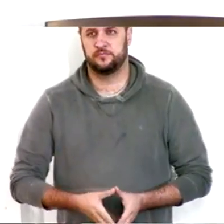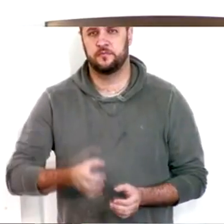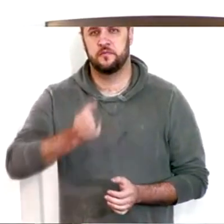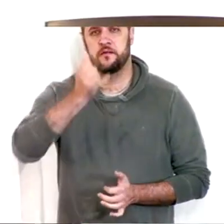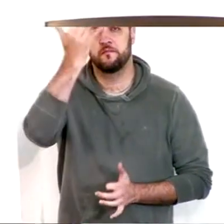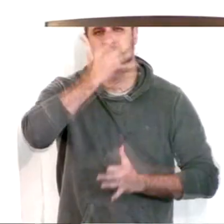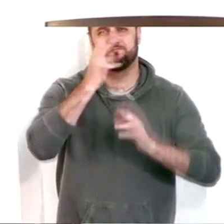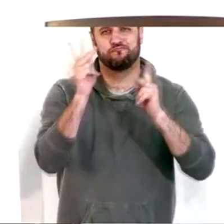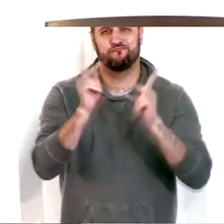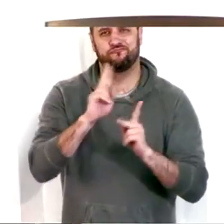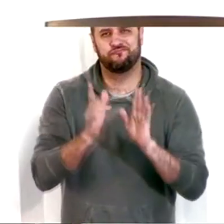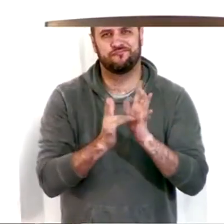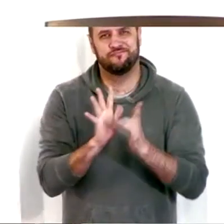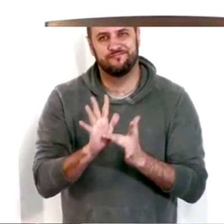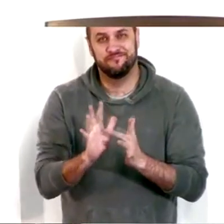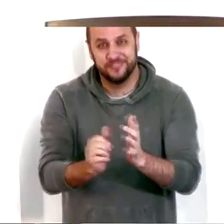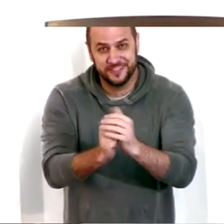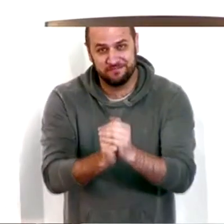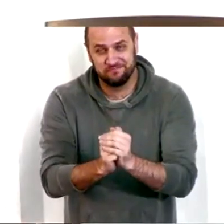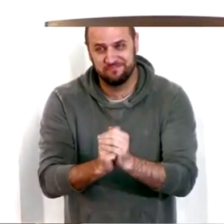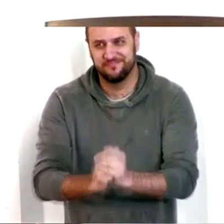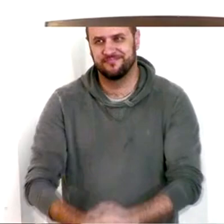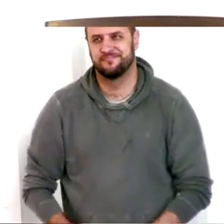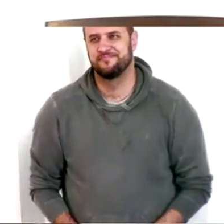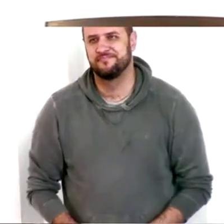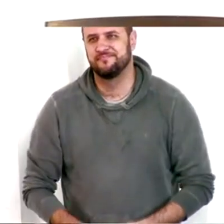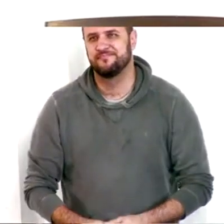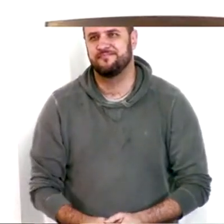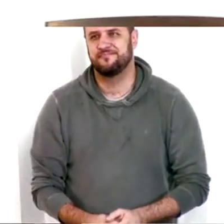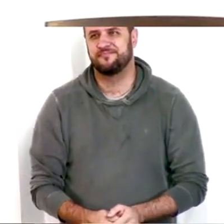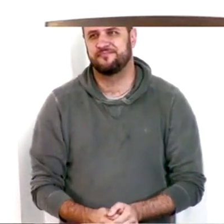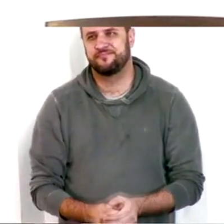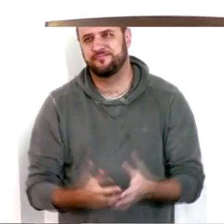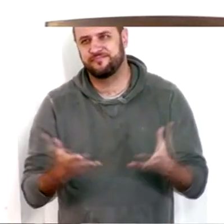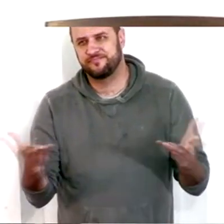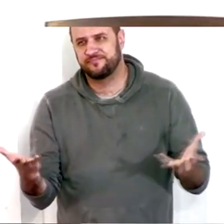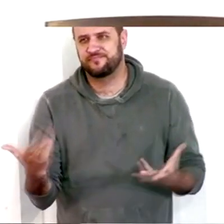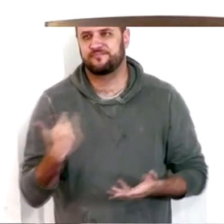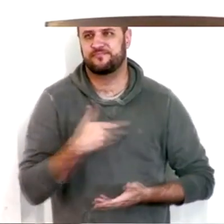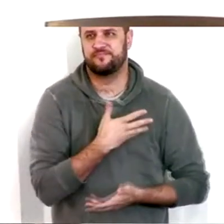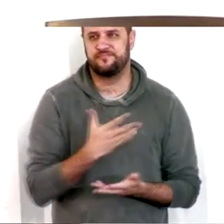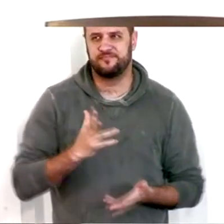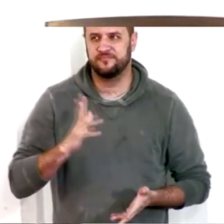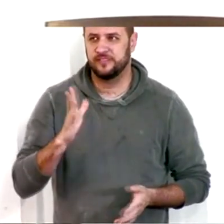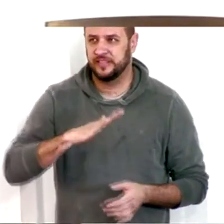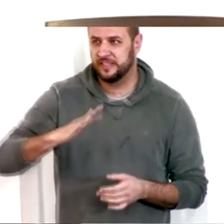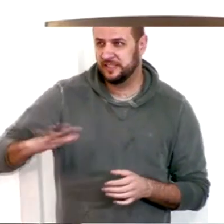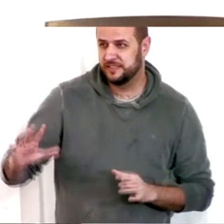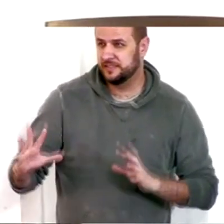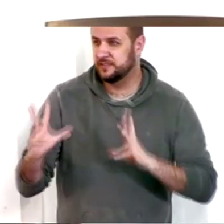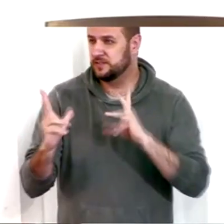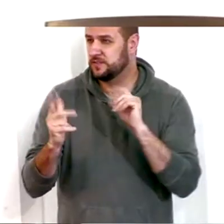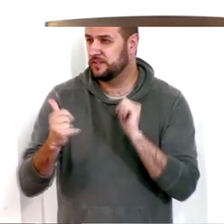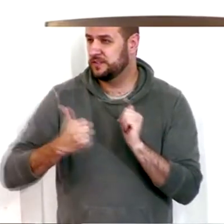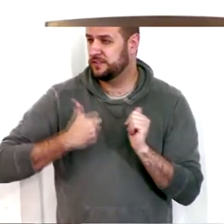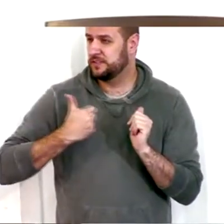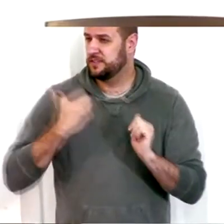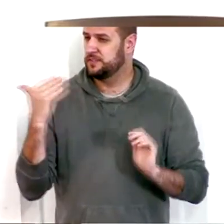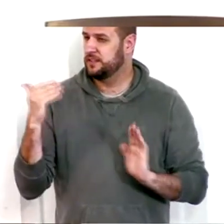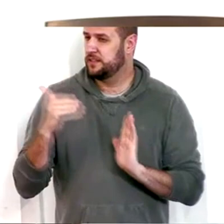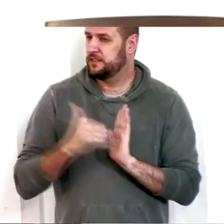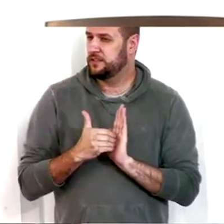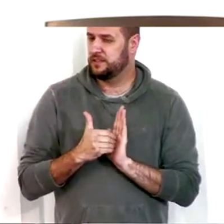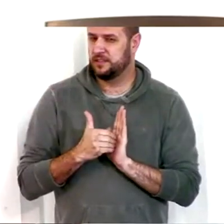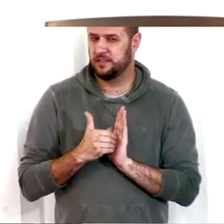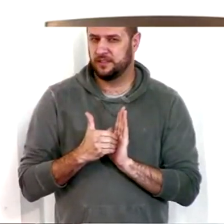Graça e paz no nome de Jesus, queridos. Vamos então, todas as crianças até 9,